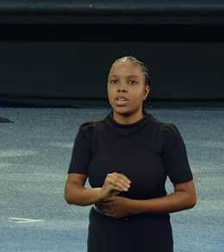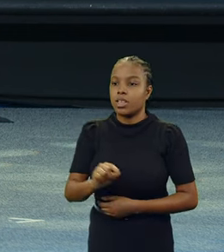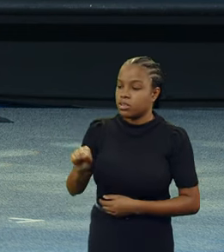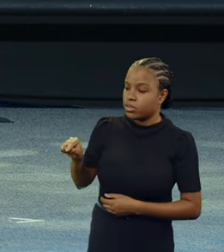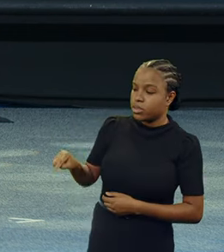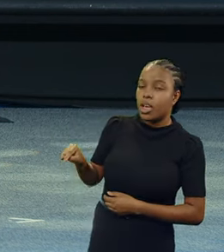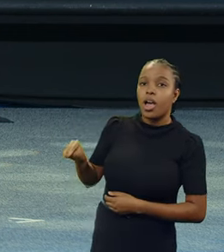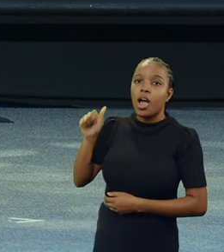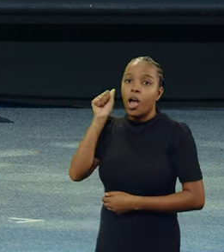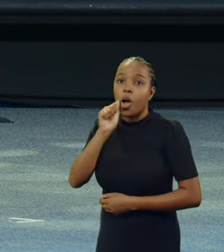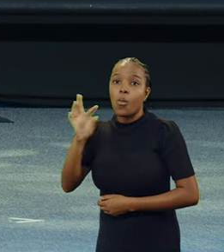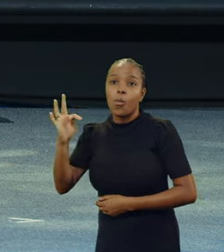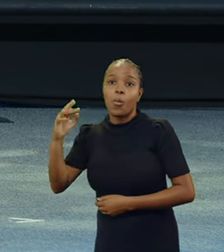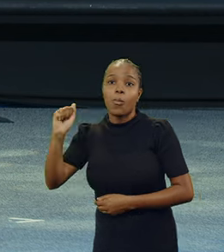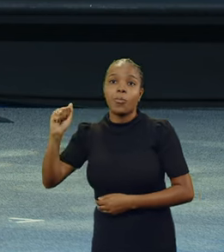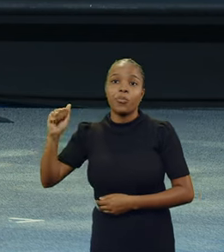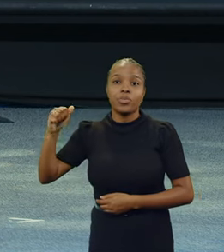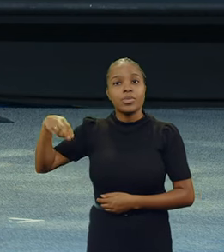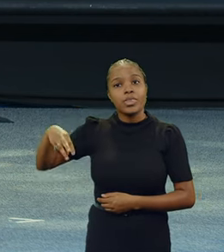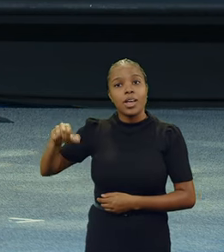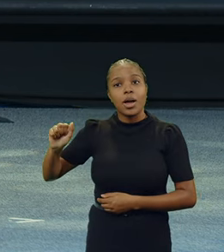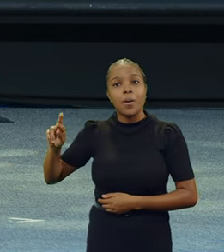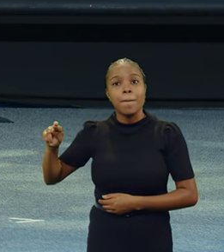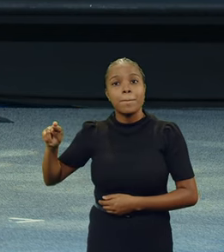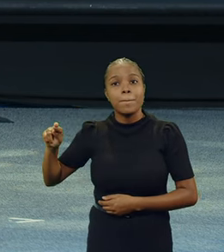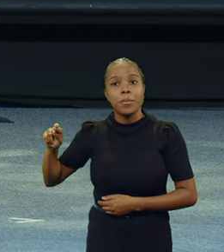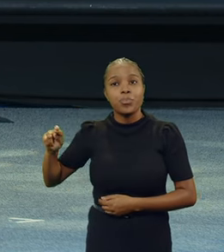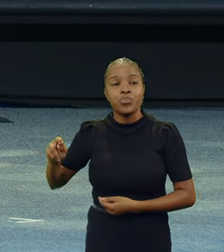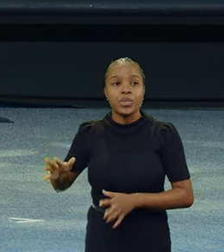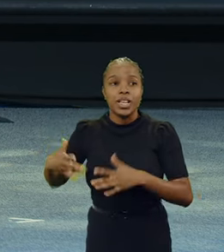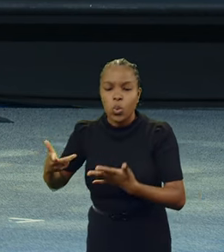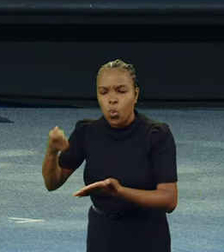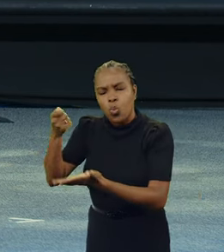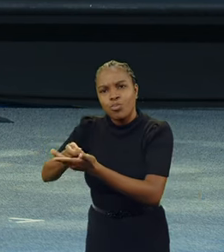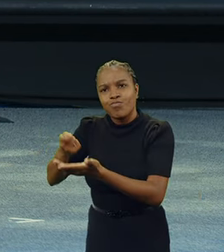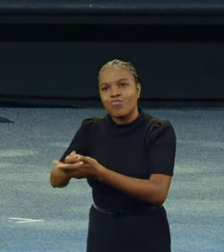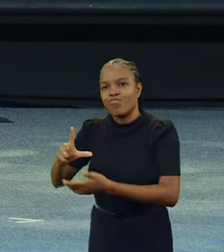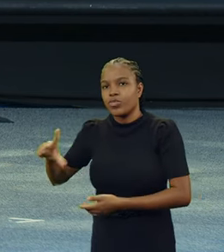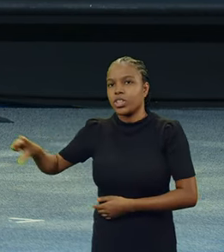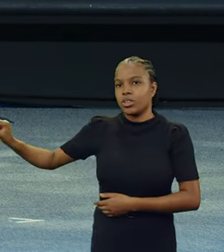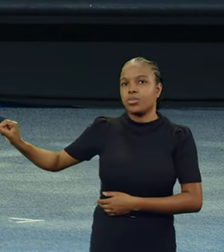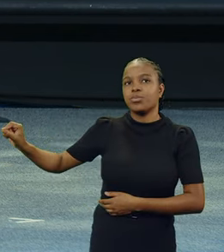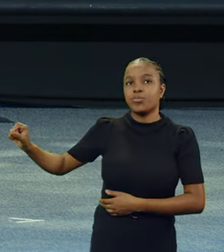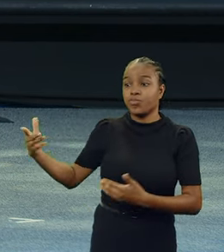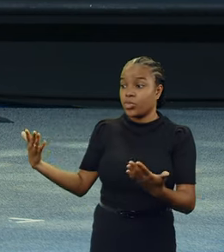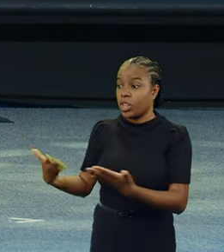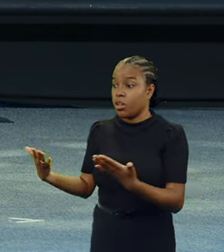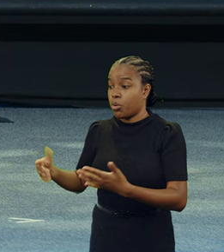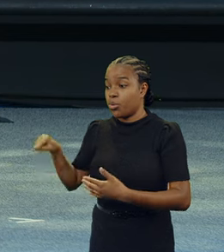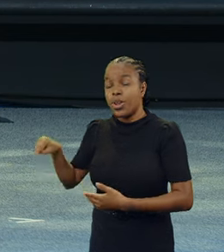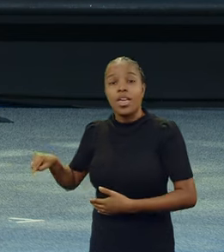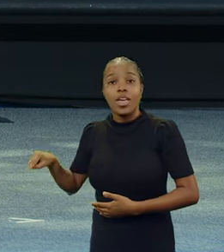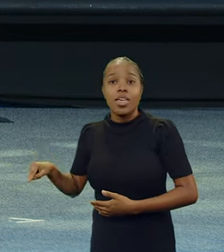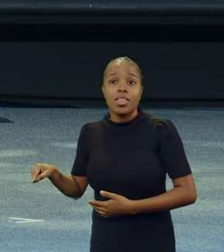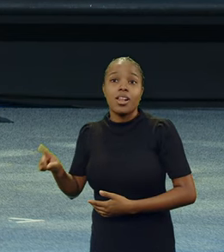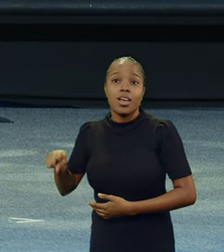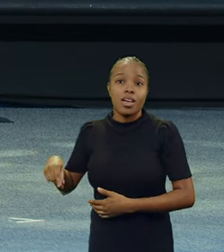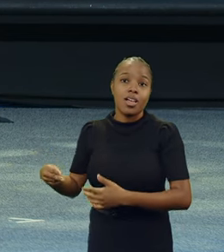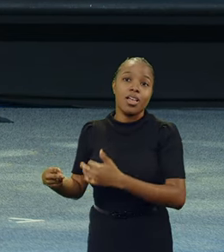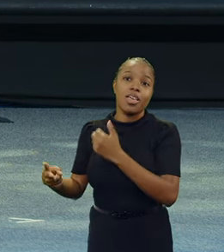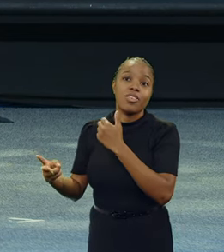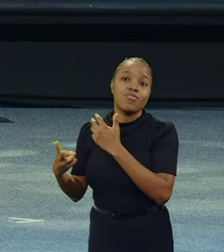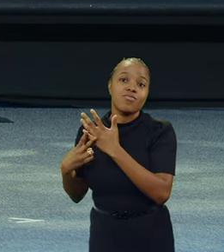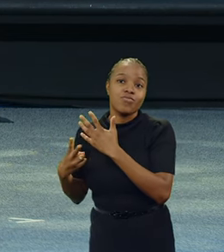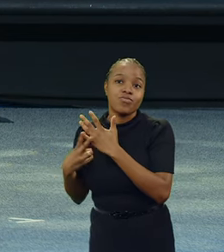embora. Tamar é obrigada a ir embora. Agora Tamar, uma mulher, além de ser uma mulher viúva, sem